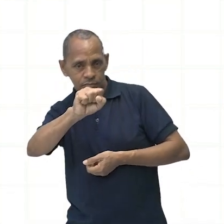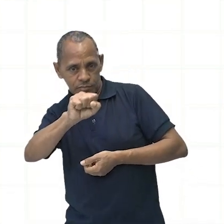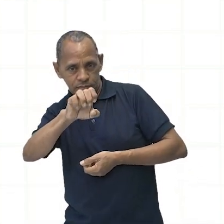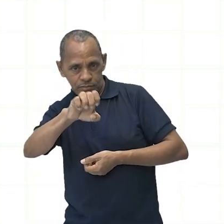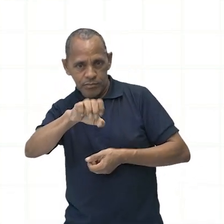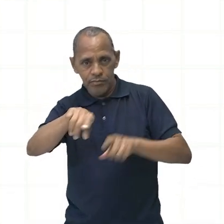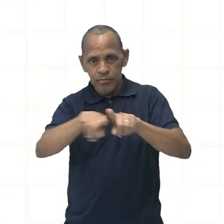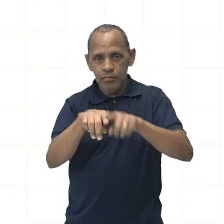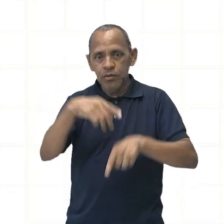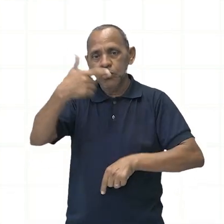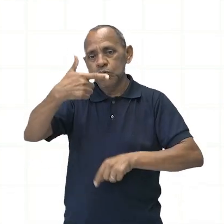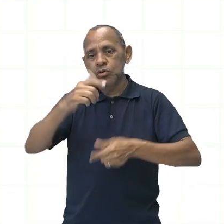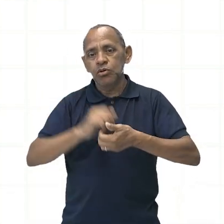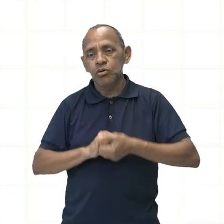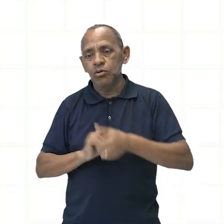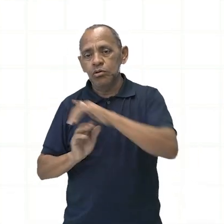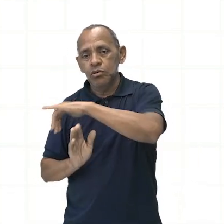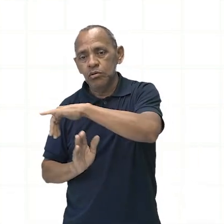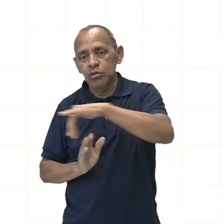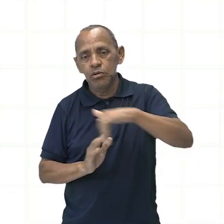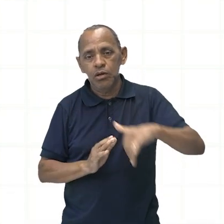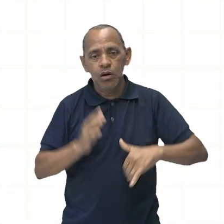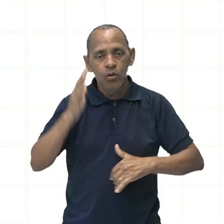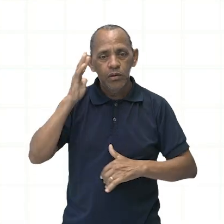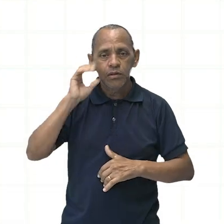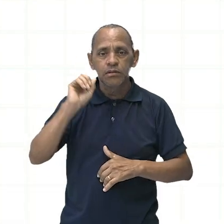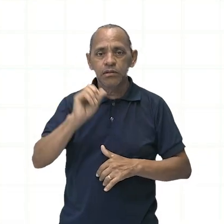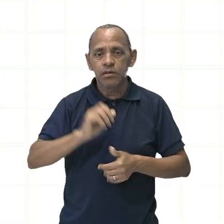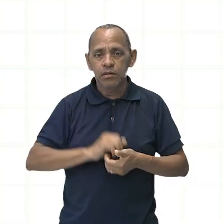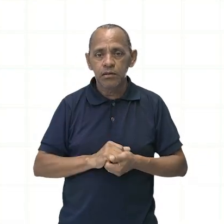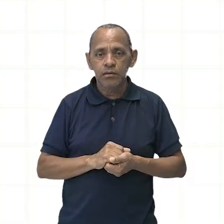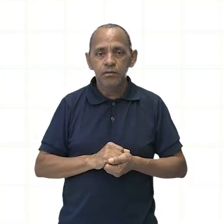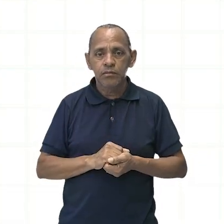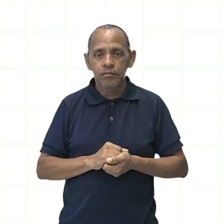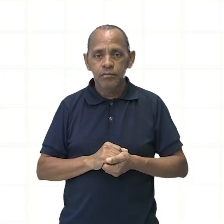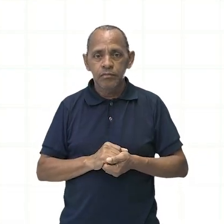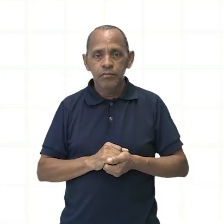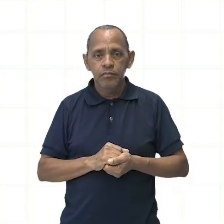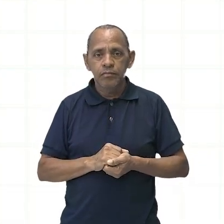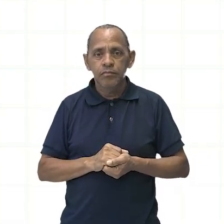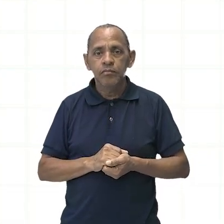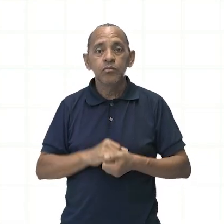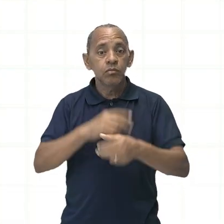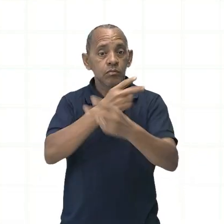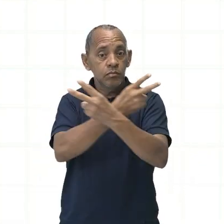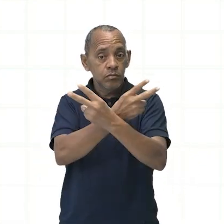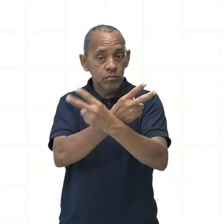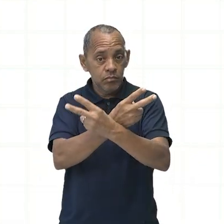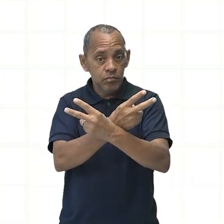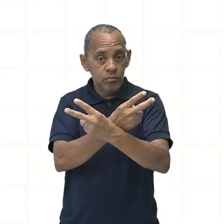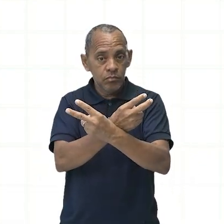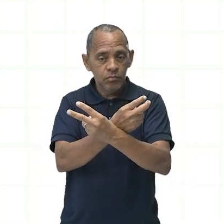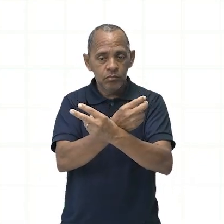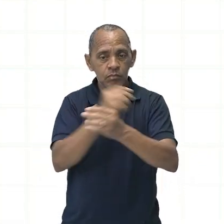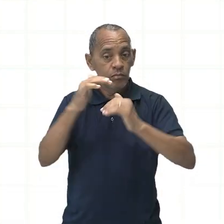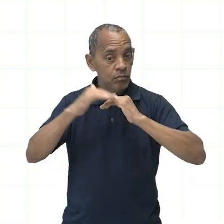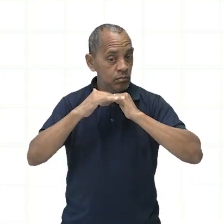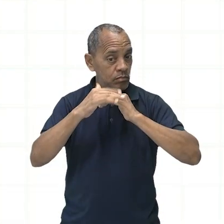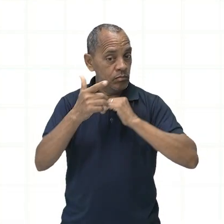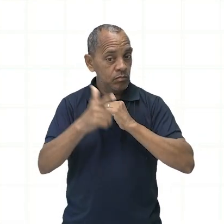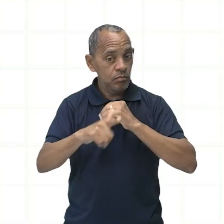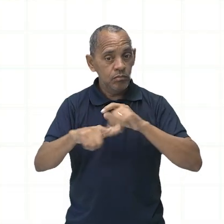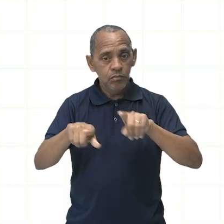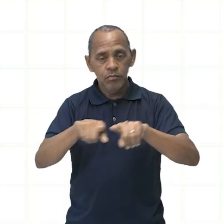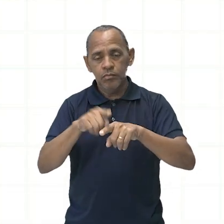Na metáfase 2, o que vai acontecer aqui de importante? Os cromossomos vão se alinhar